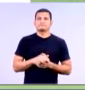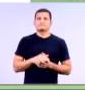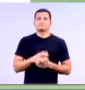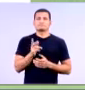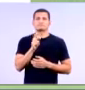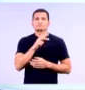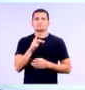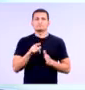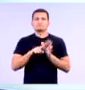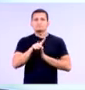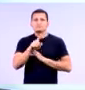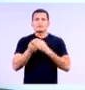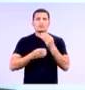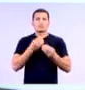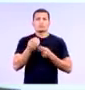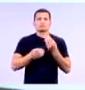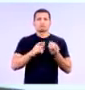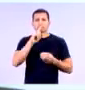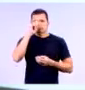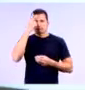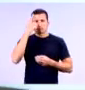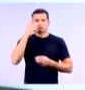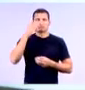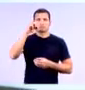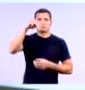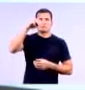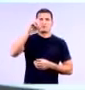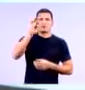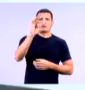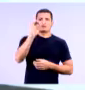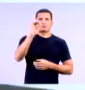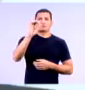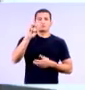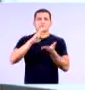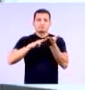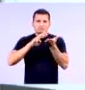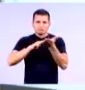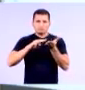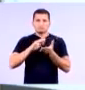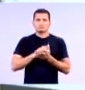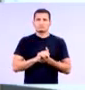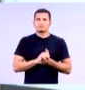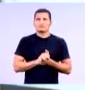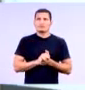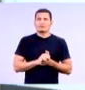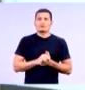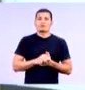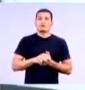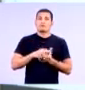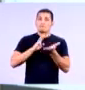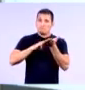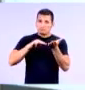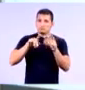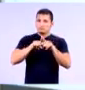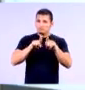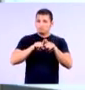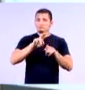como é que eu crio um método? Primeiro, assim como os atributos, os métodos também têm nome.